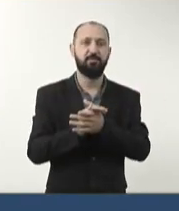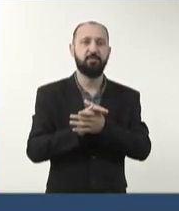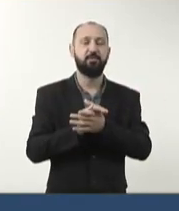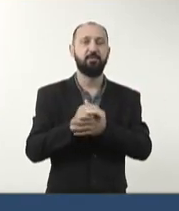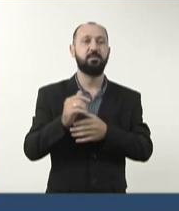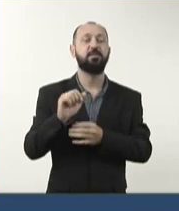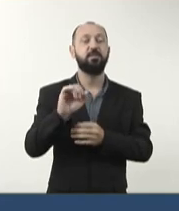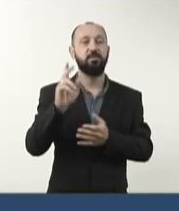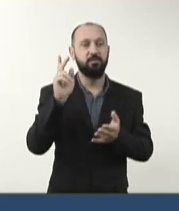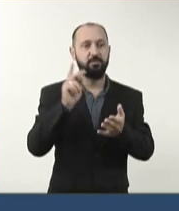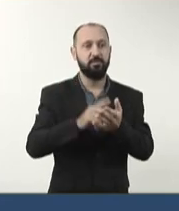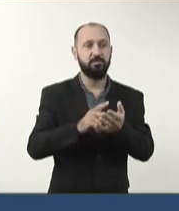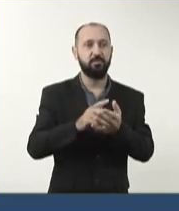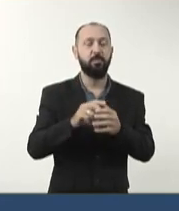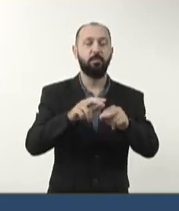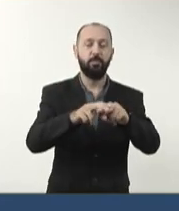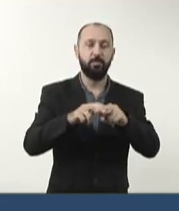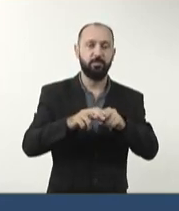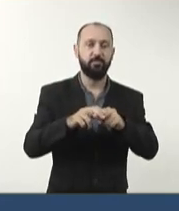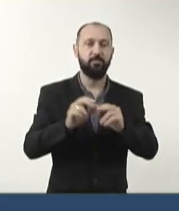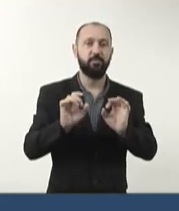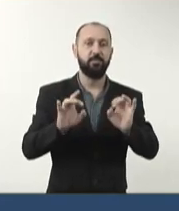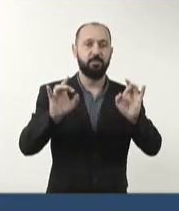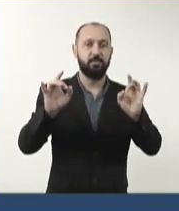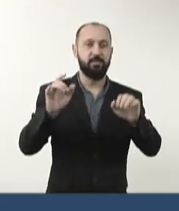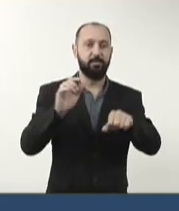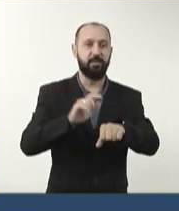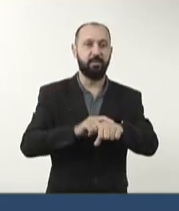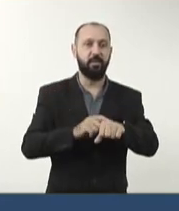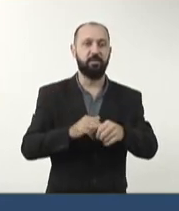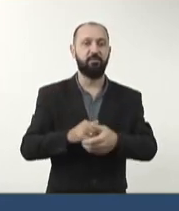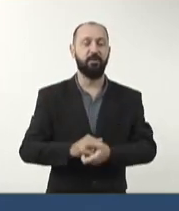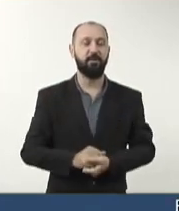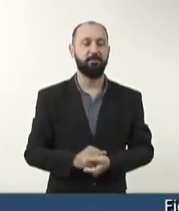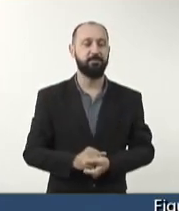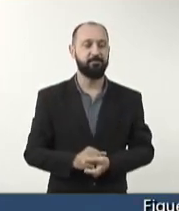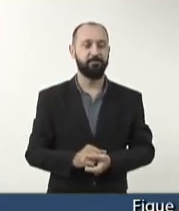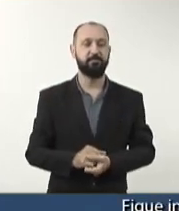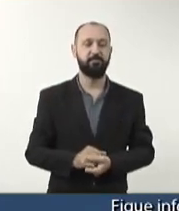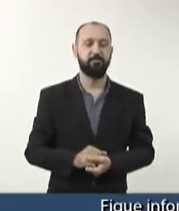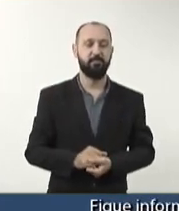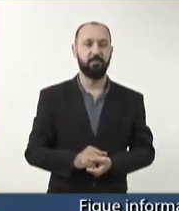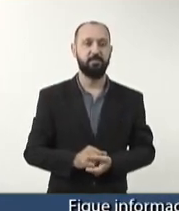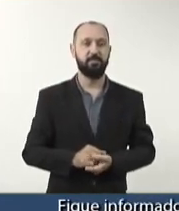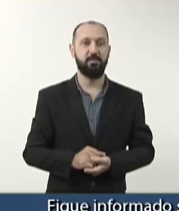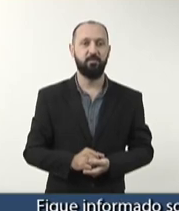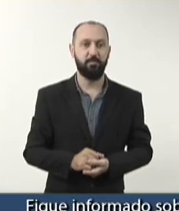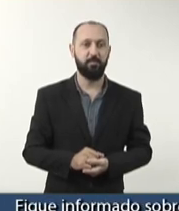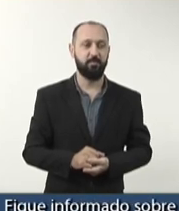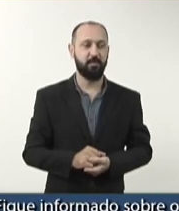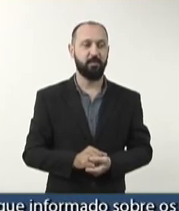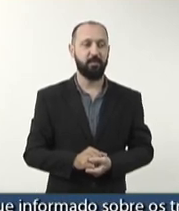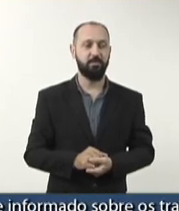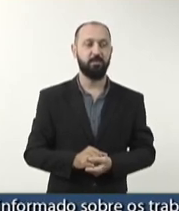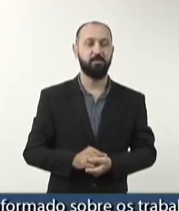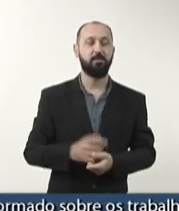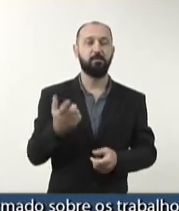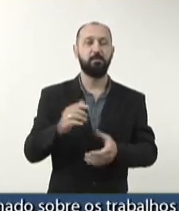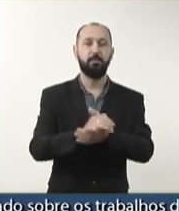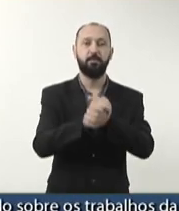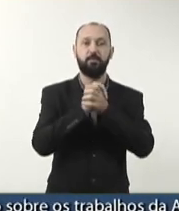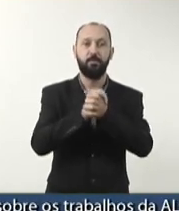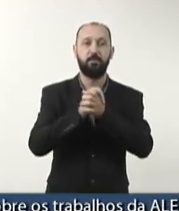que, com certeza, por conta disso, foi um excelente evento. Também, senhor presidente, quero parabenizar